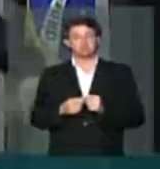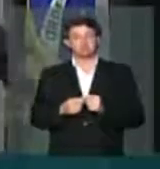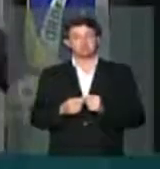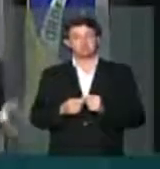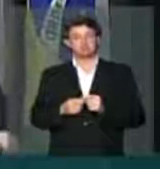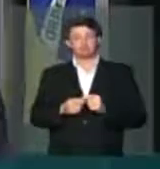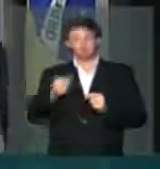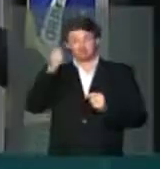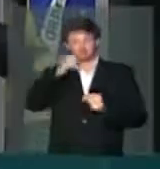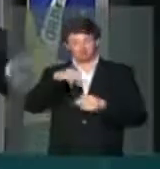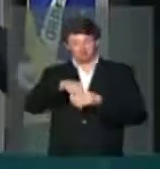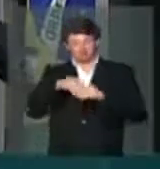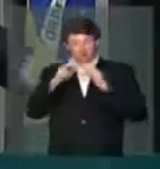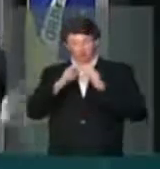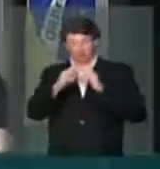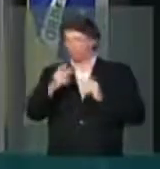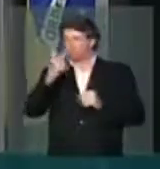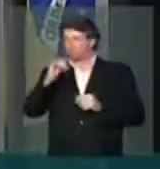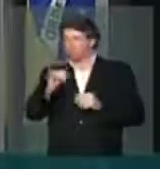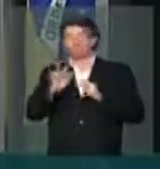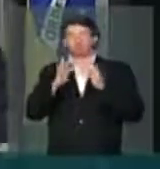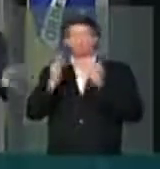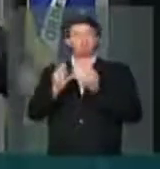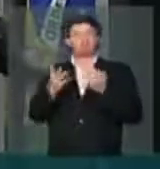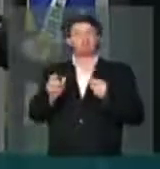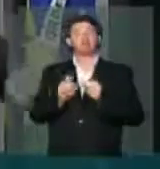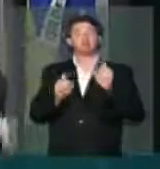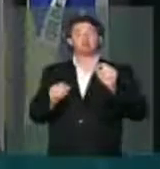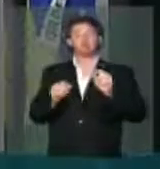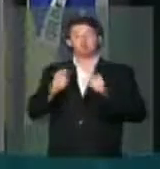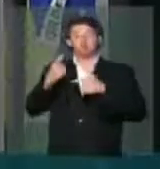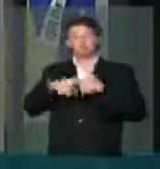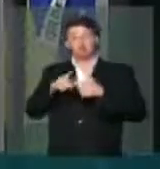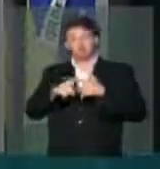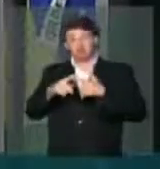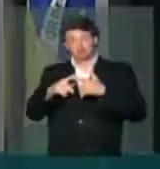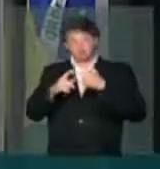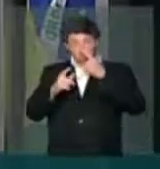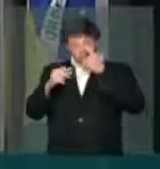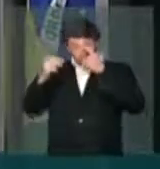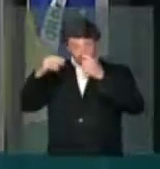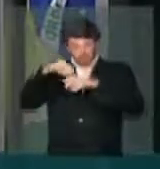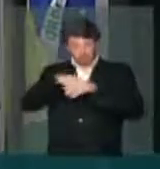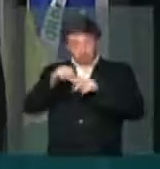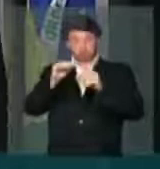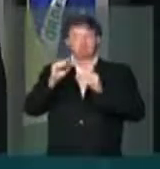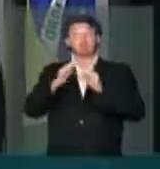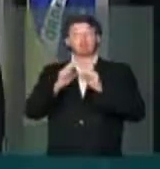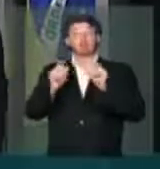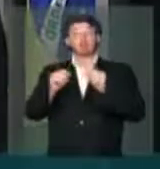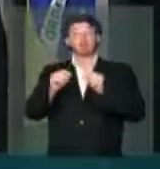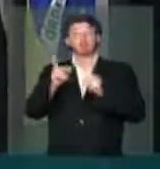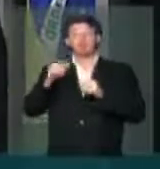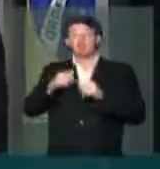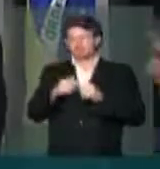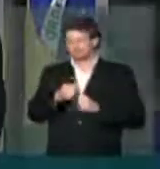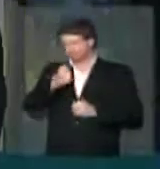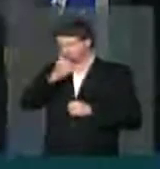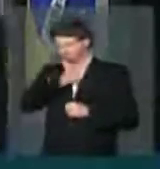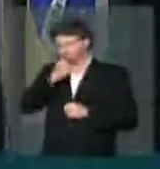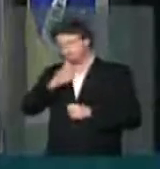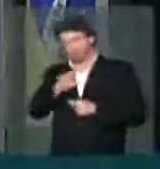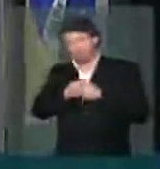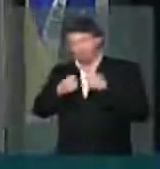uma dona de casa e um pai de família faz quando está com crise financeira na sua casa? Ele começa a cortar na